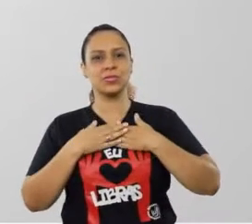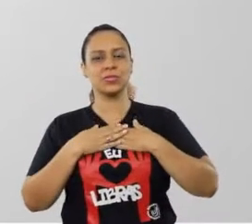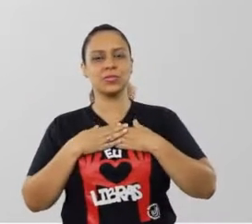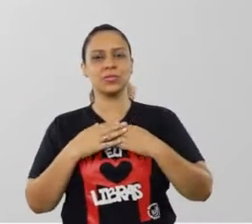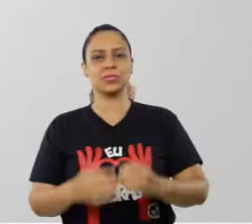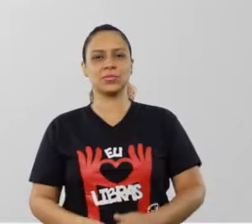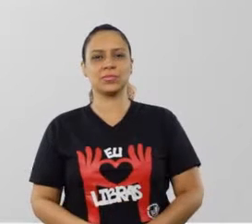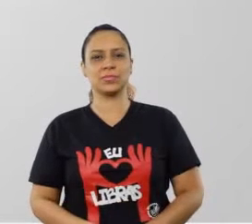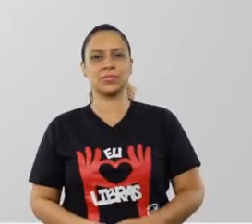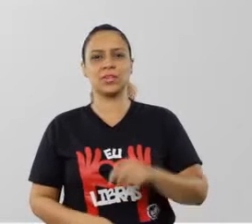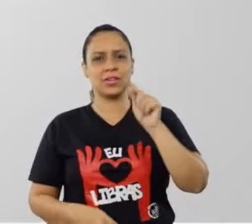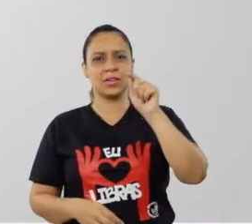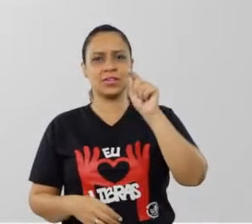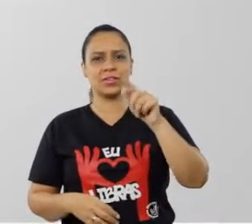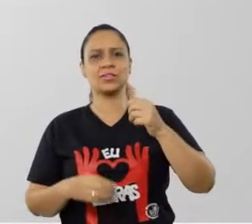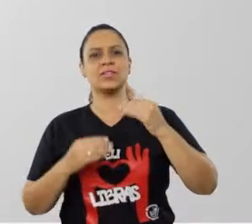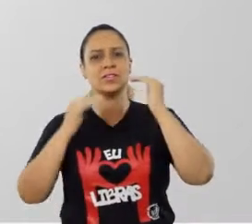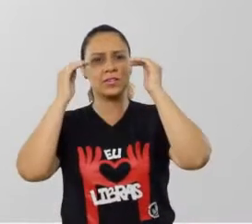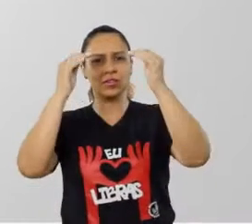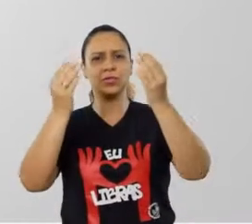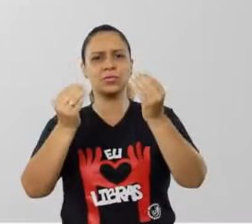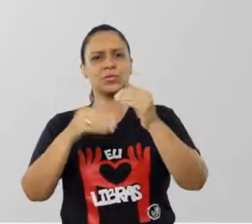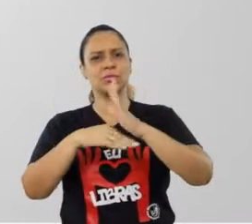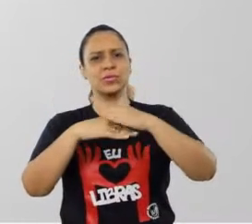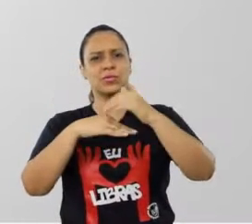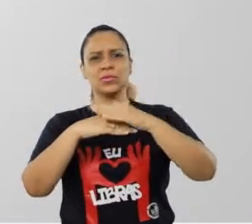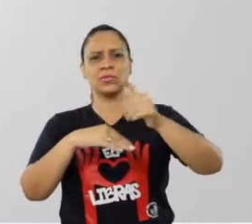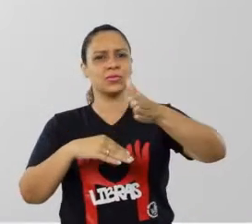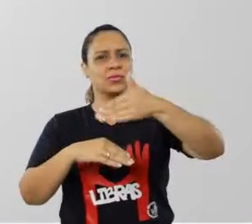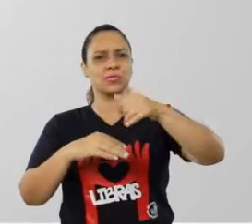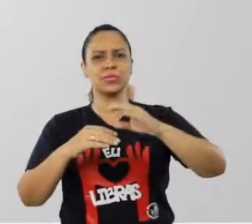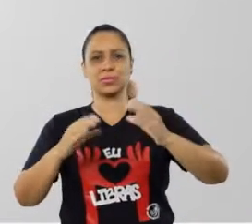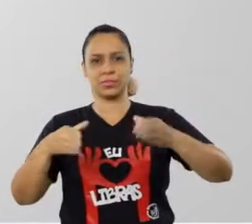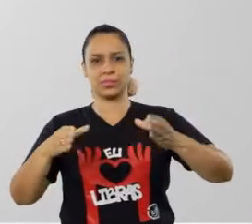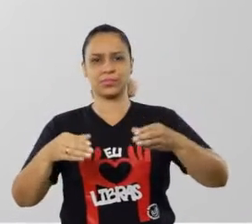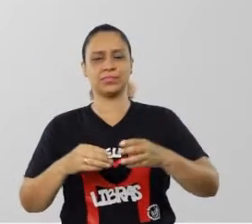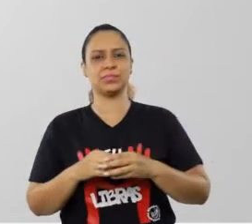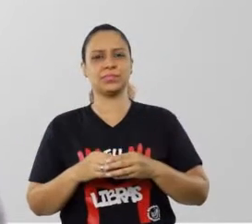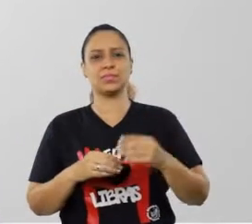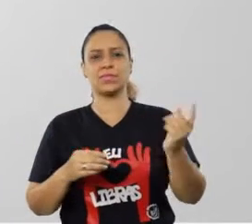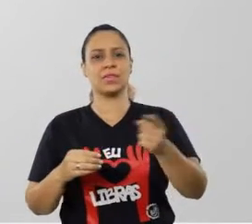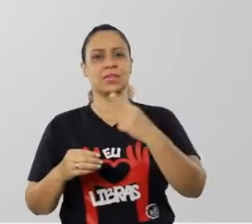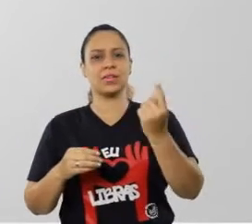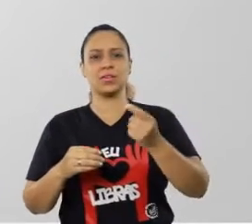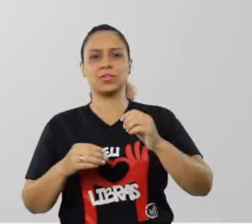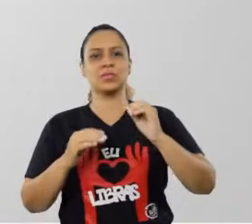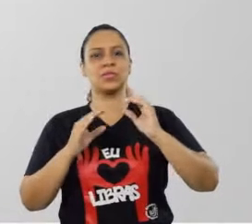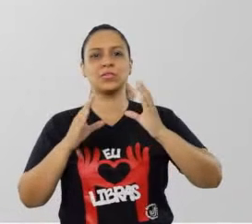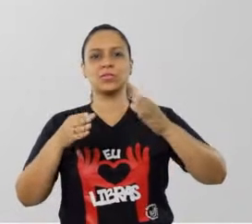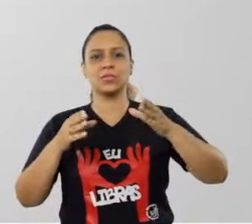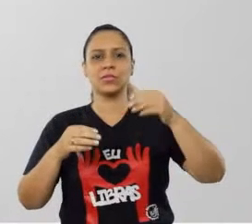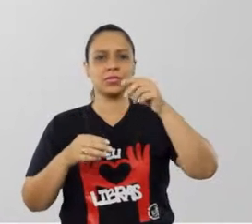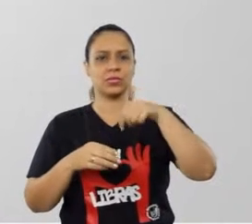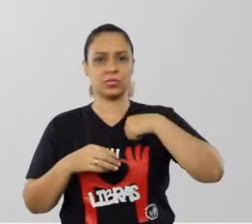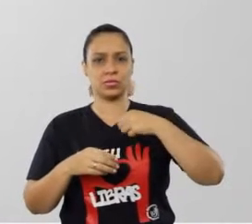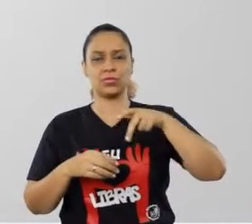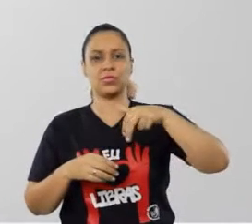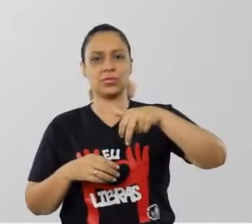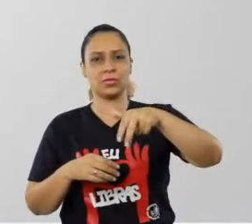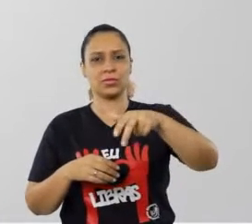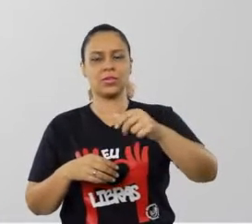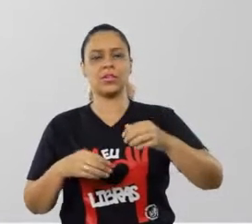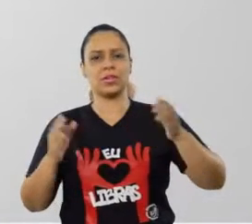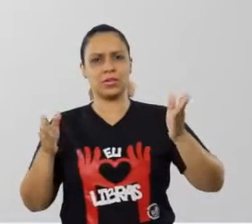você que me recebeu com muito carinho em todos os bairros em todos os lugares por onde andei nesse período